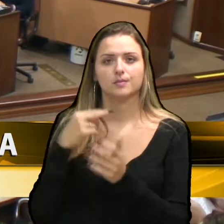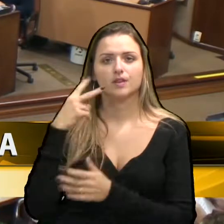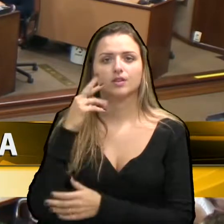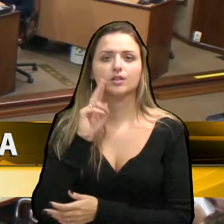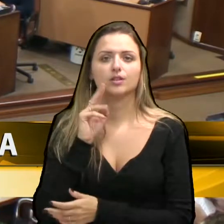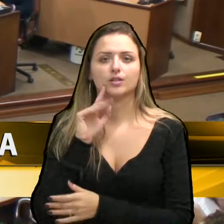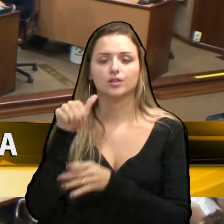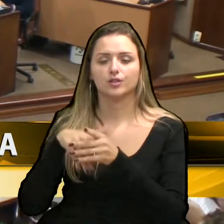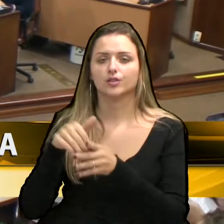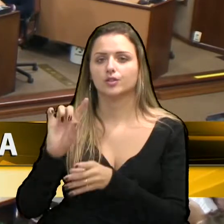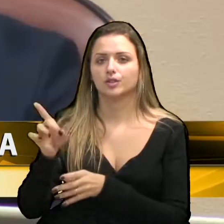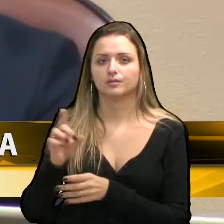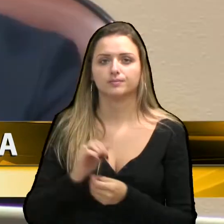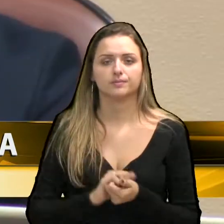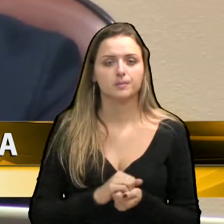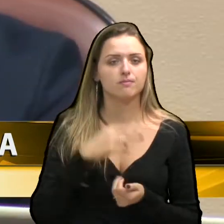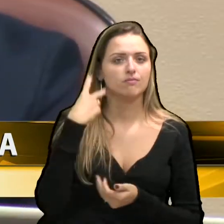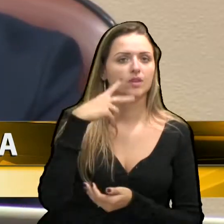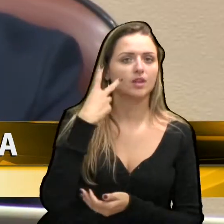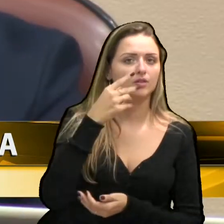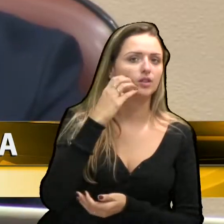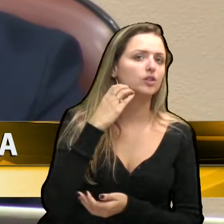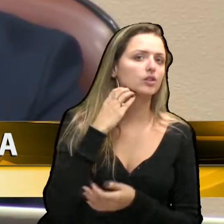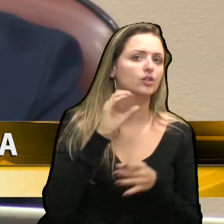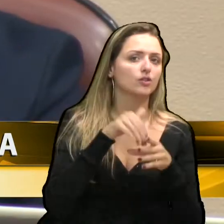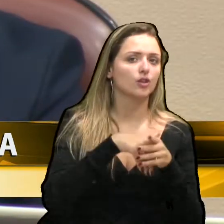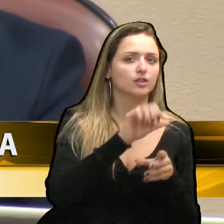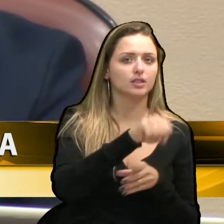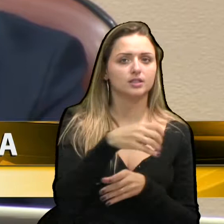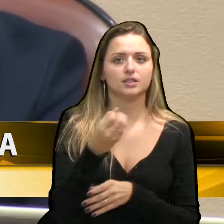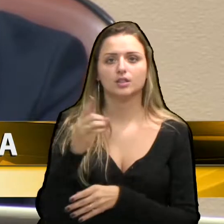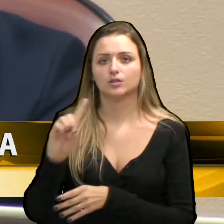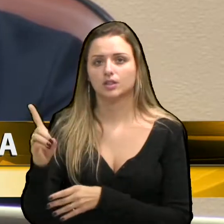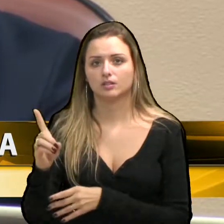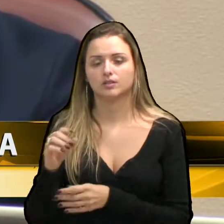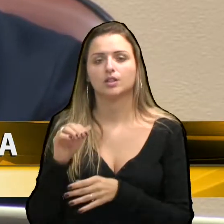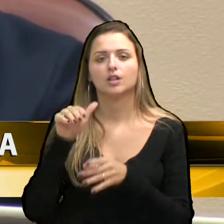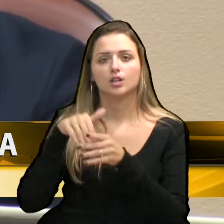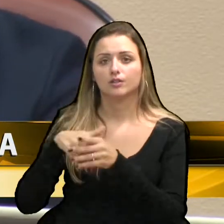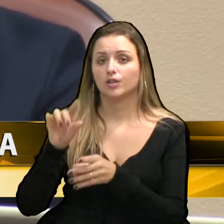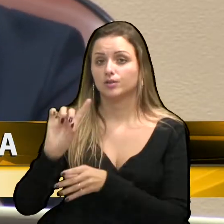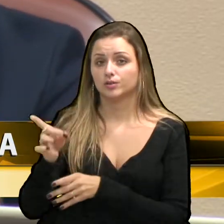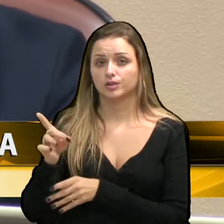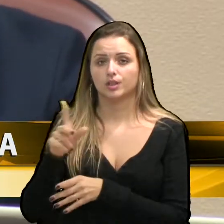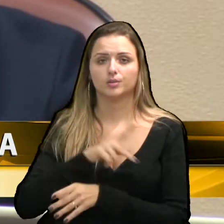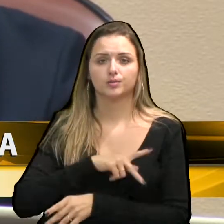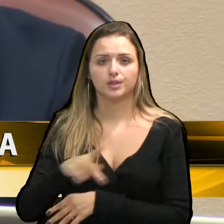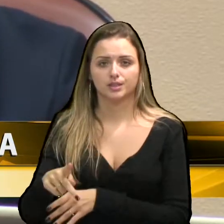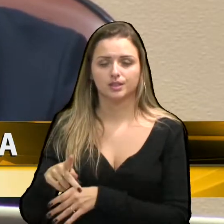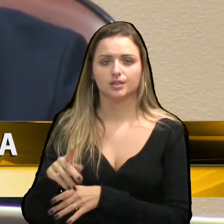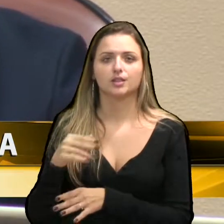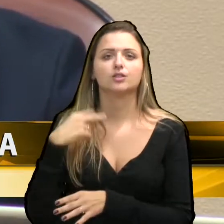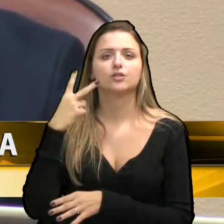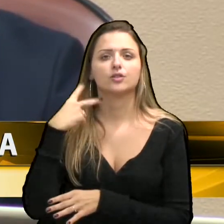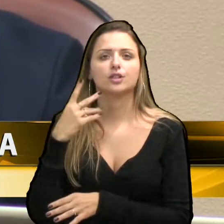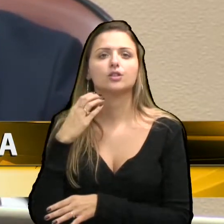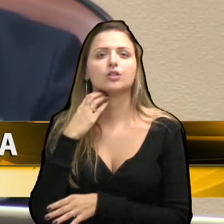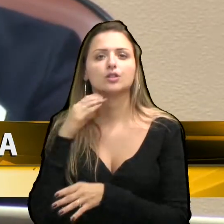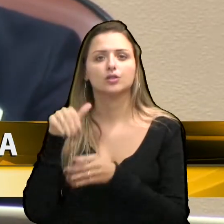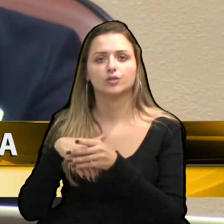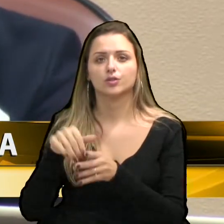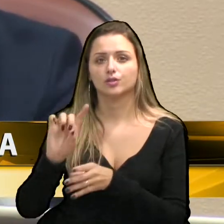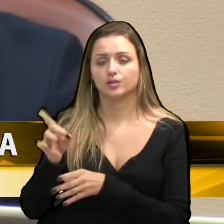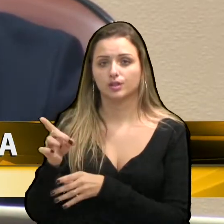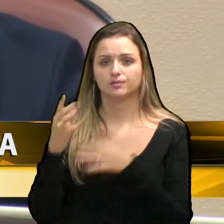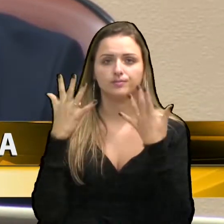Vereador Renato Oliveira votou não. Vereador Ricardo Danilu, o senhor vota sim ou não? Voto não, senhor presidente. Vereador Ricardo